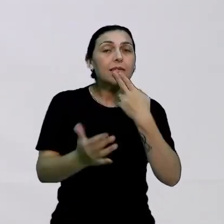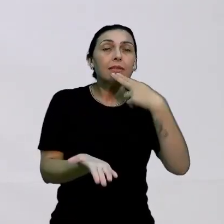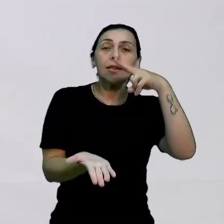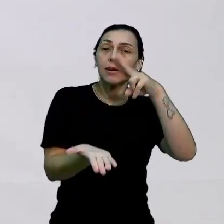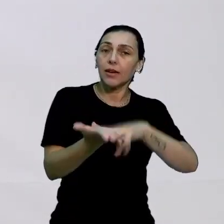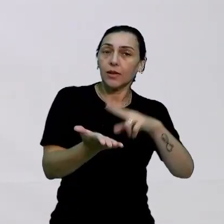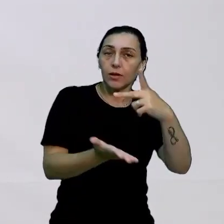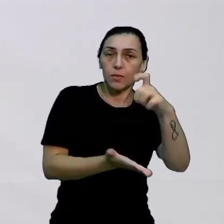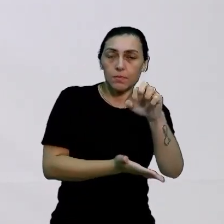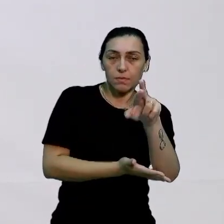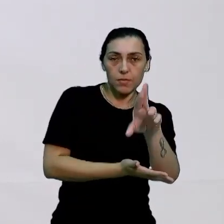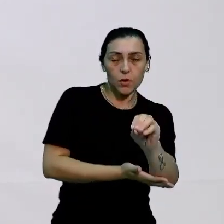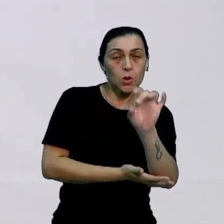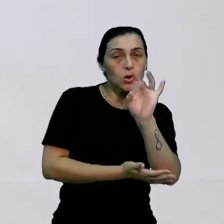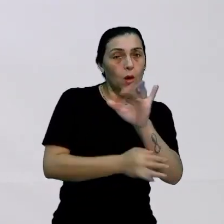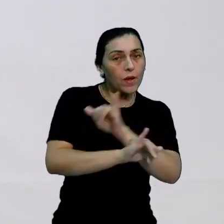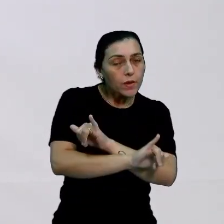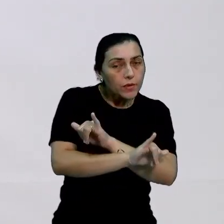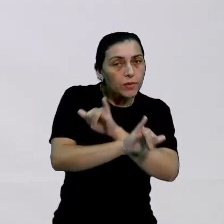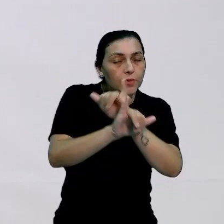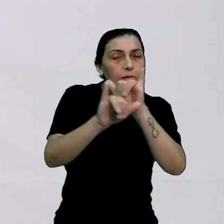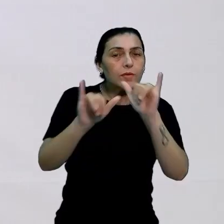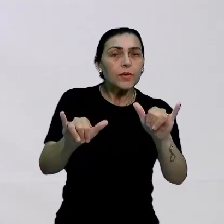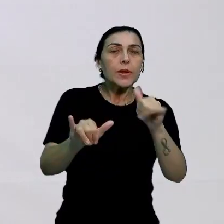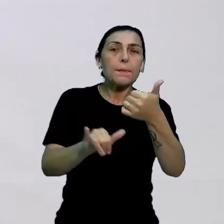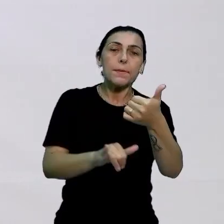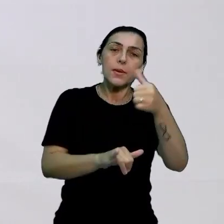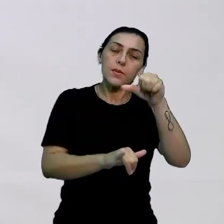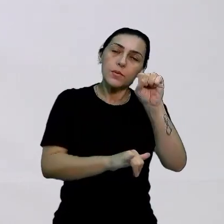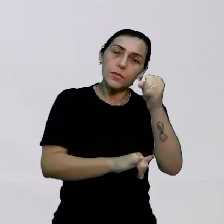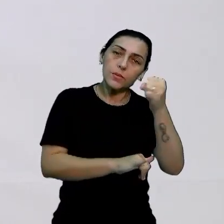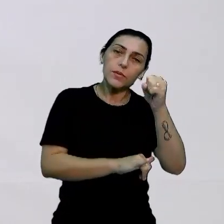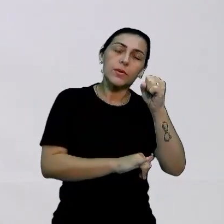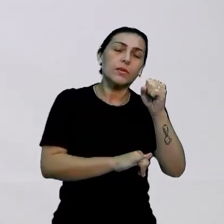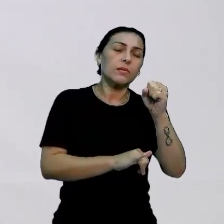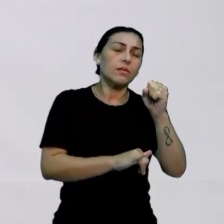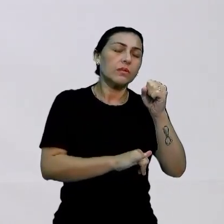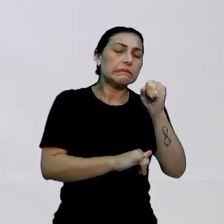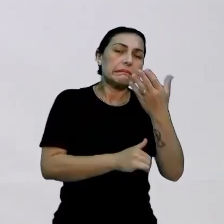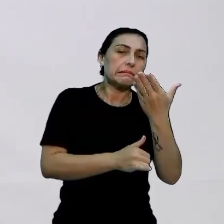Caminha, ela só é divulgada em 1800 e alguma